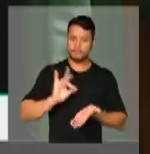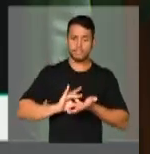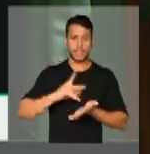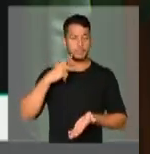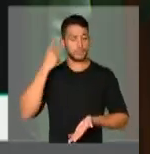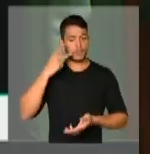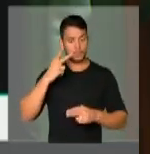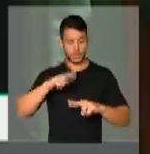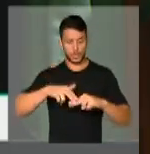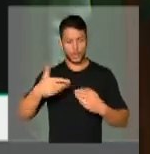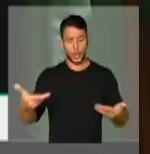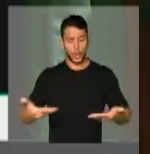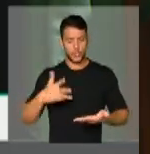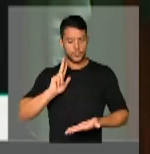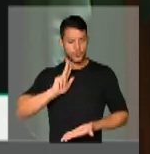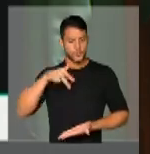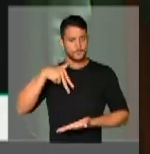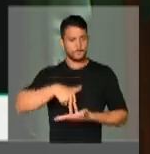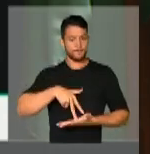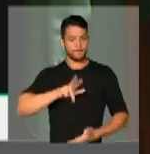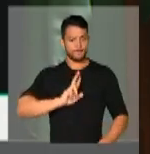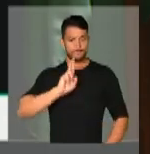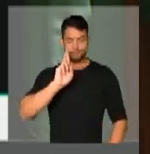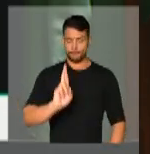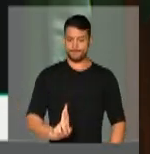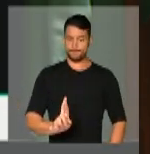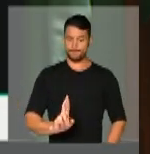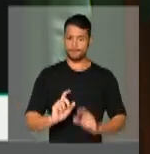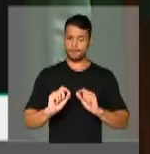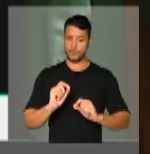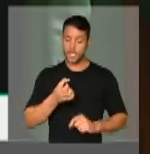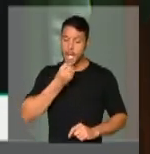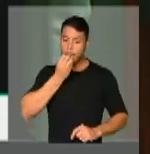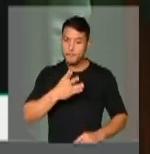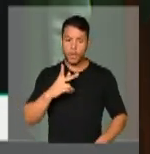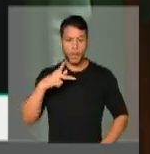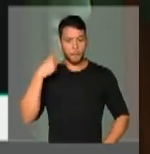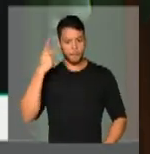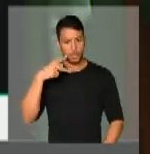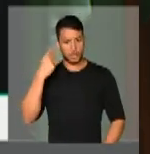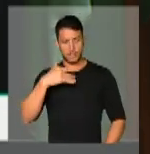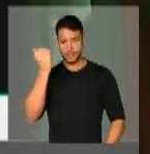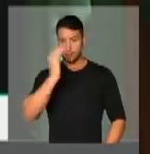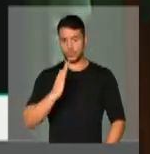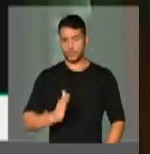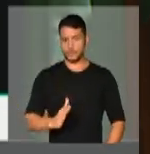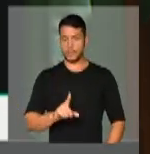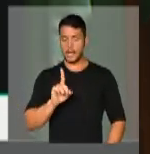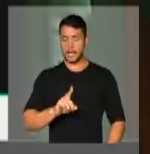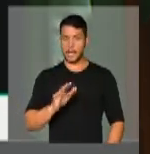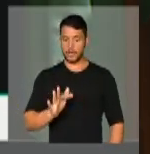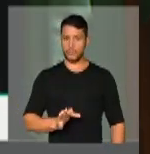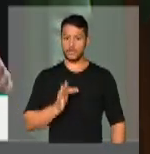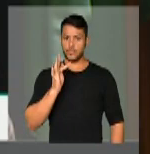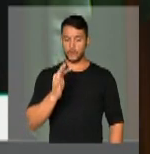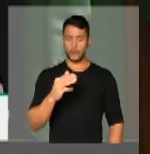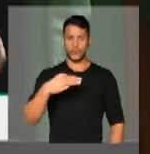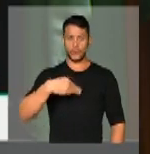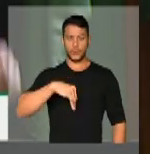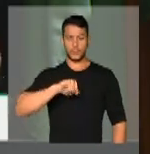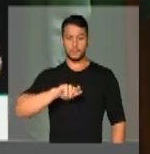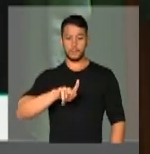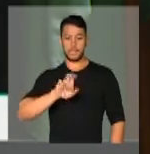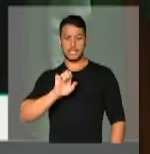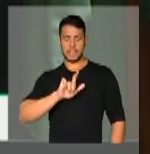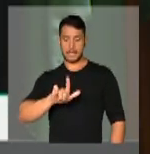nessa tribuna com orgulho de representar a boa política brasileira, a política que um dia Miguel Arraes de